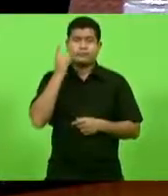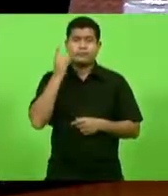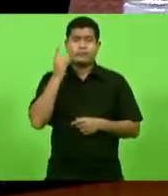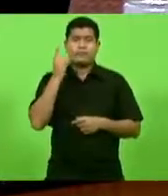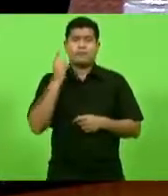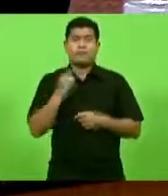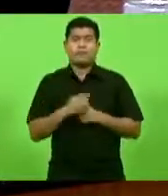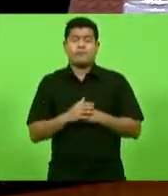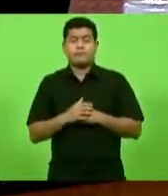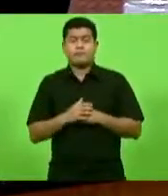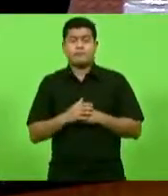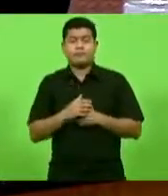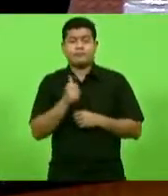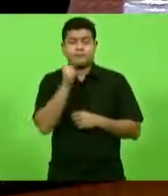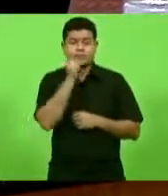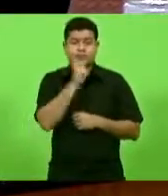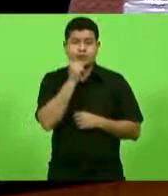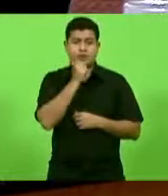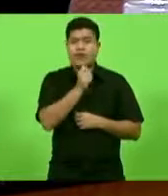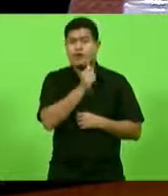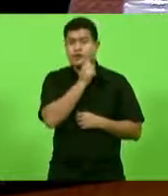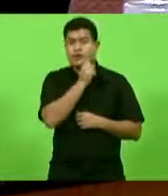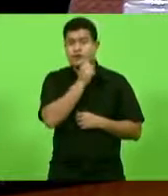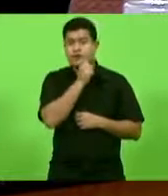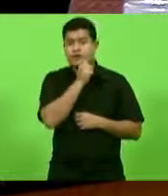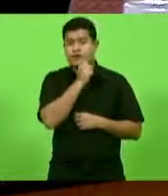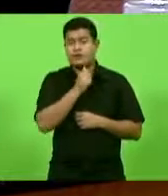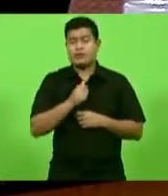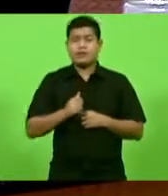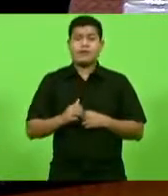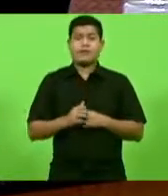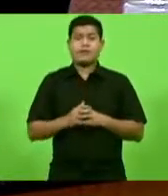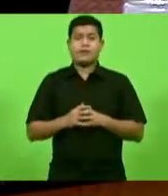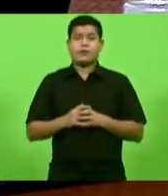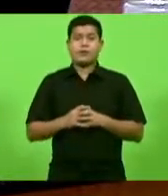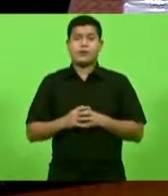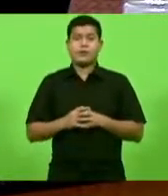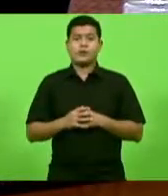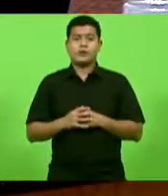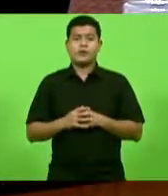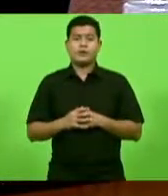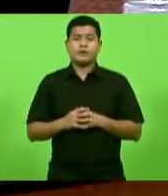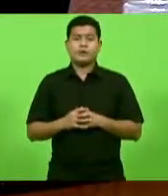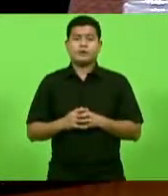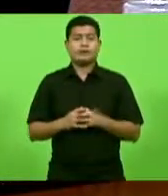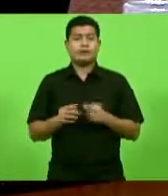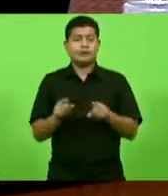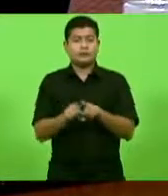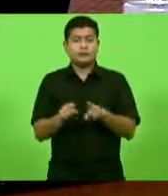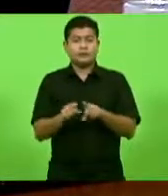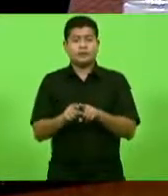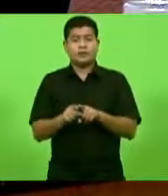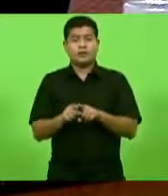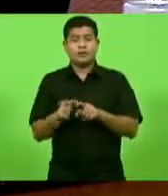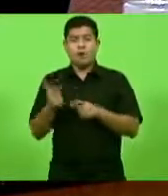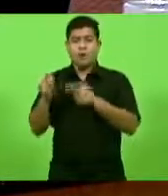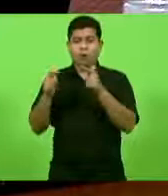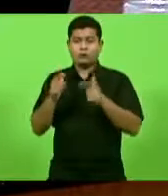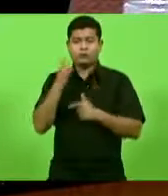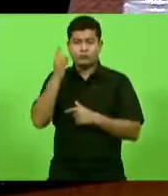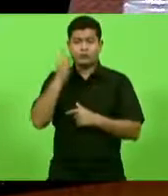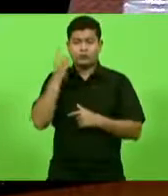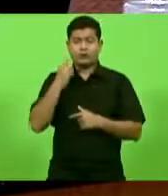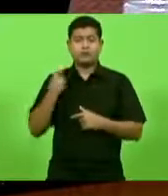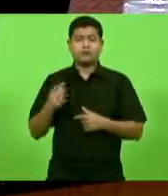com a deputada Ana Carolina Campagnolo, e também com os demais deputados que